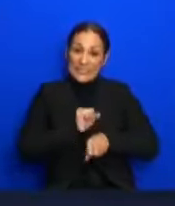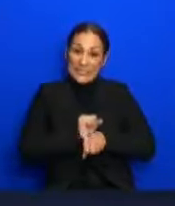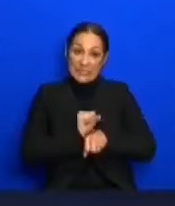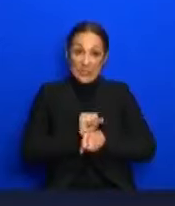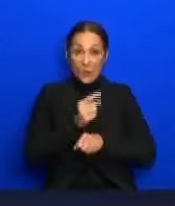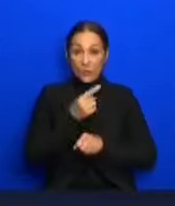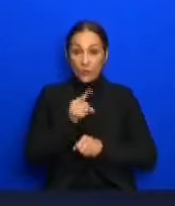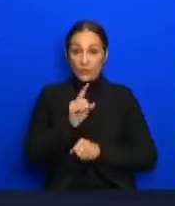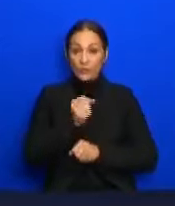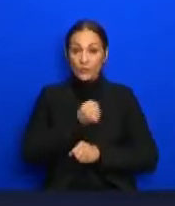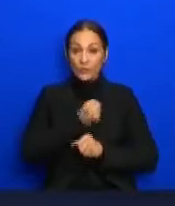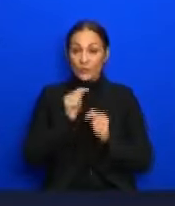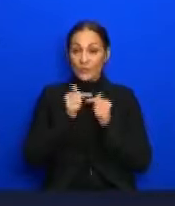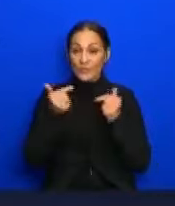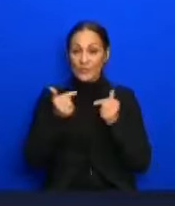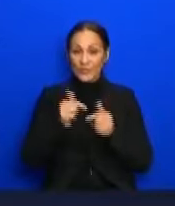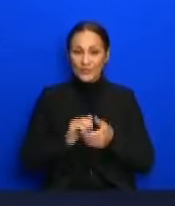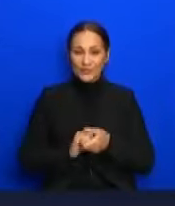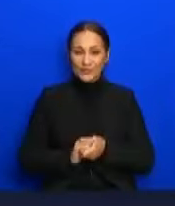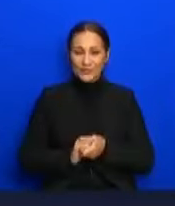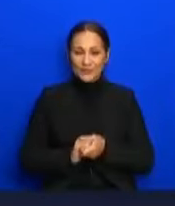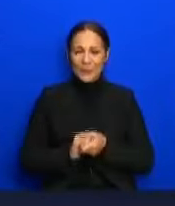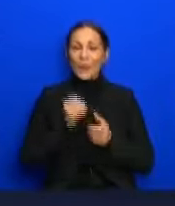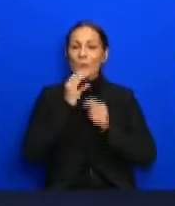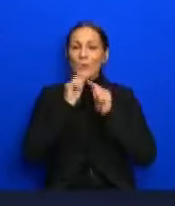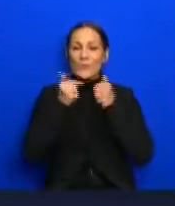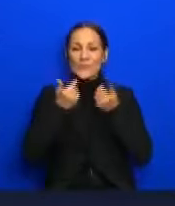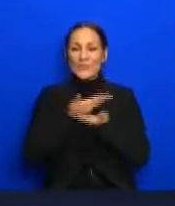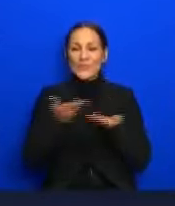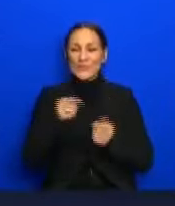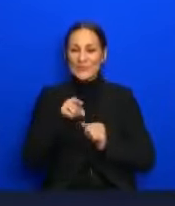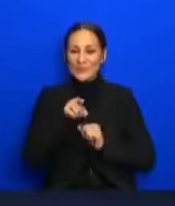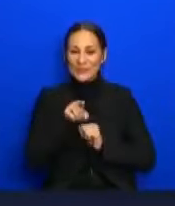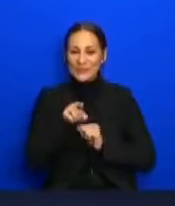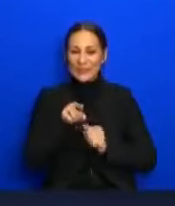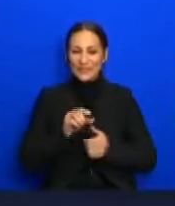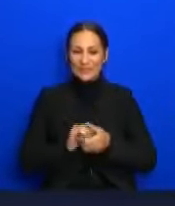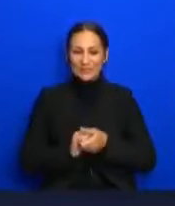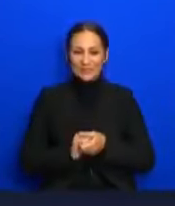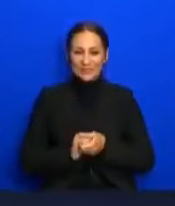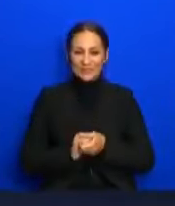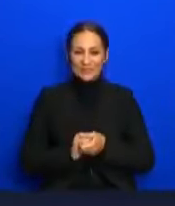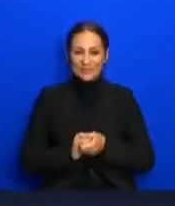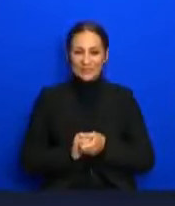Aguardando o último trevo. Boa sorte para você.